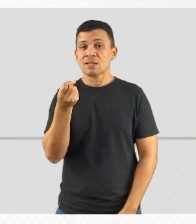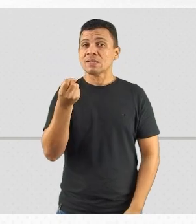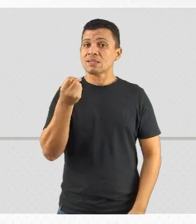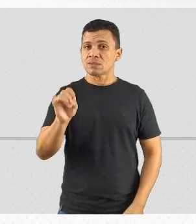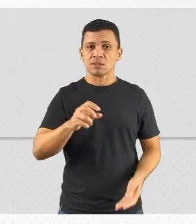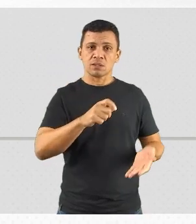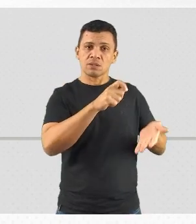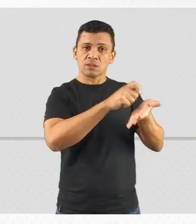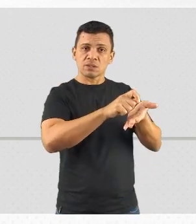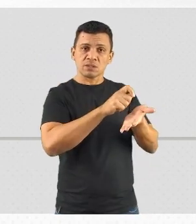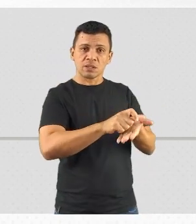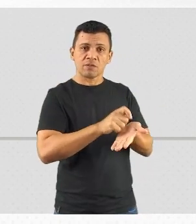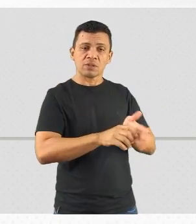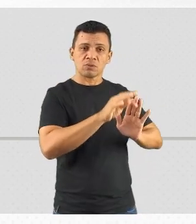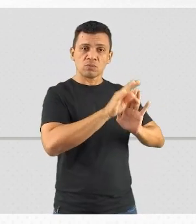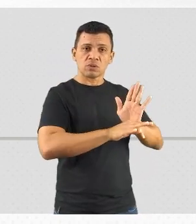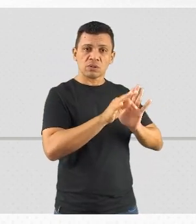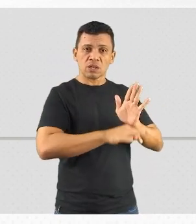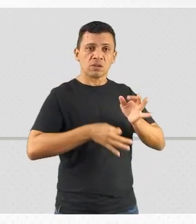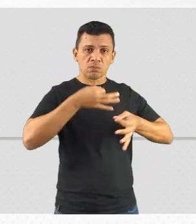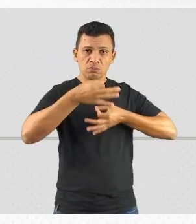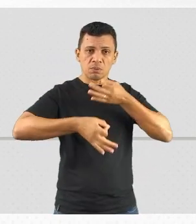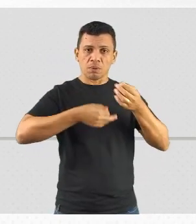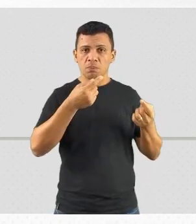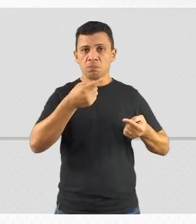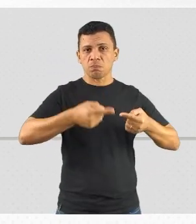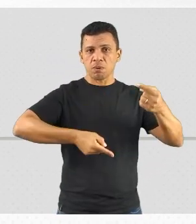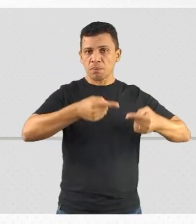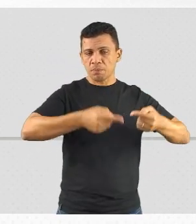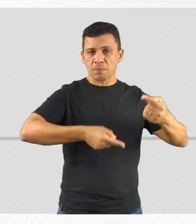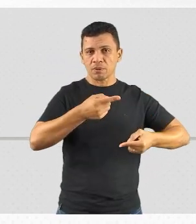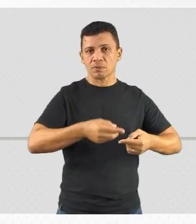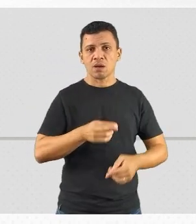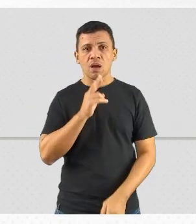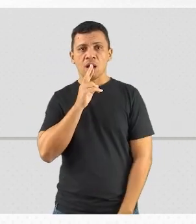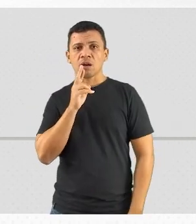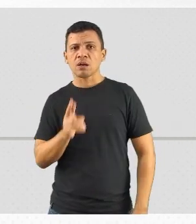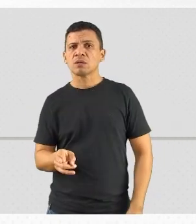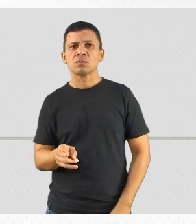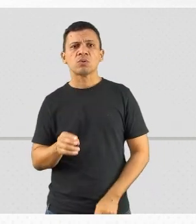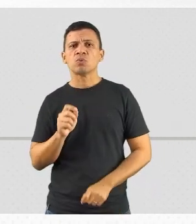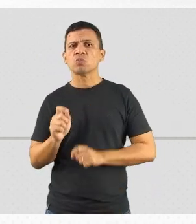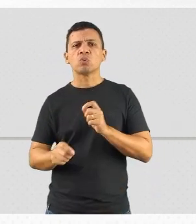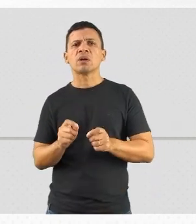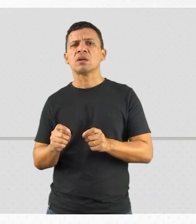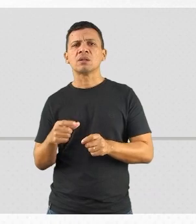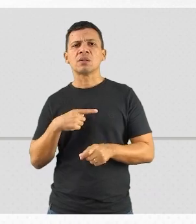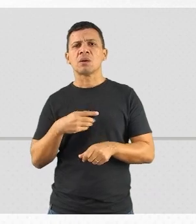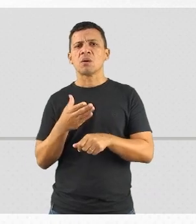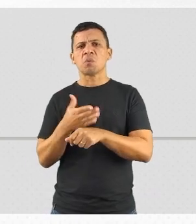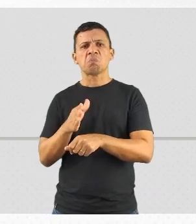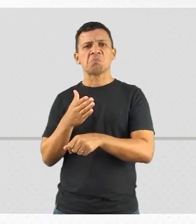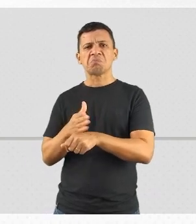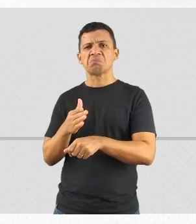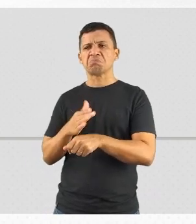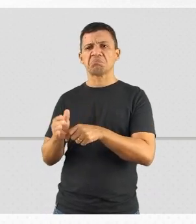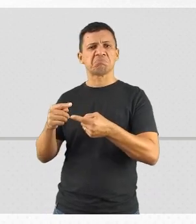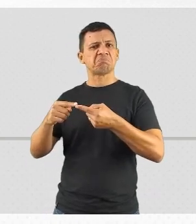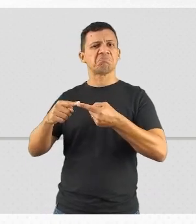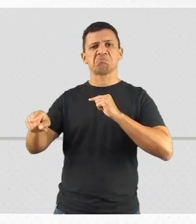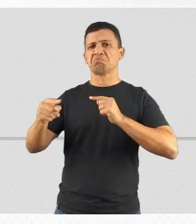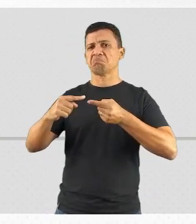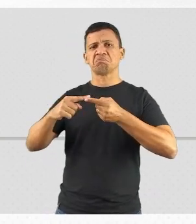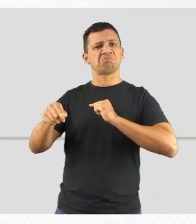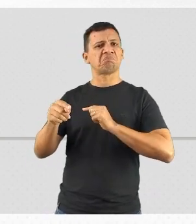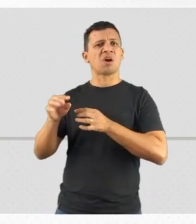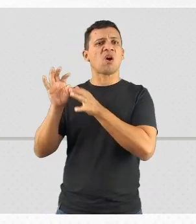texto dissertativo argumentativo e coloco como uma solução uma prática que não faz sentido ao meu